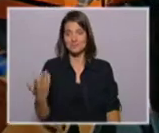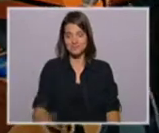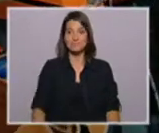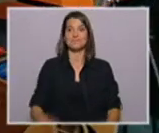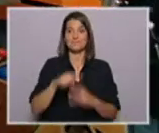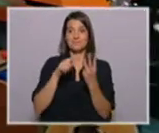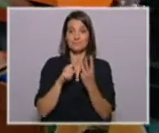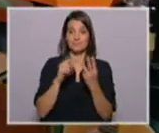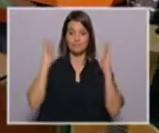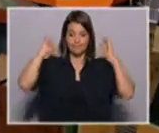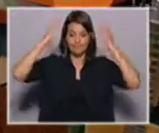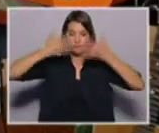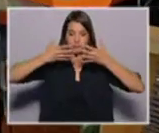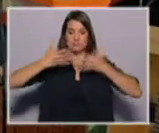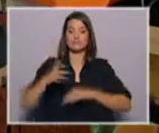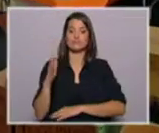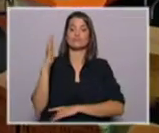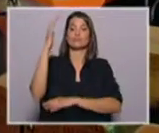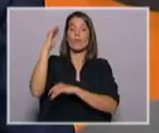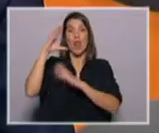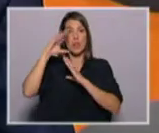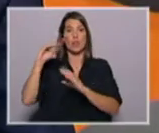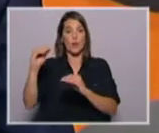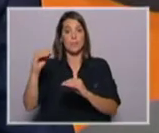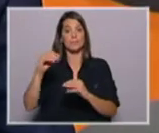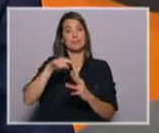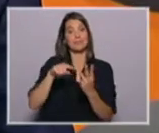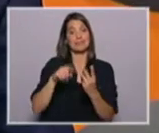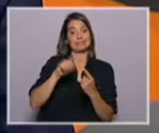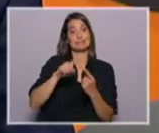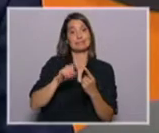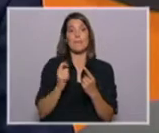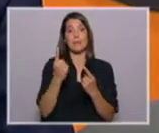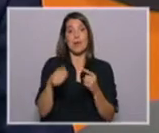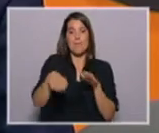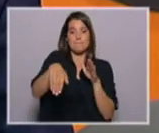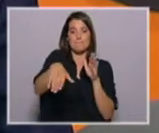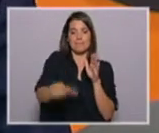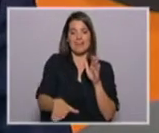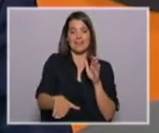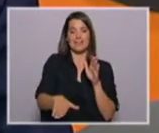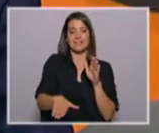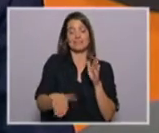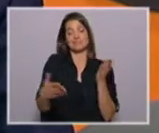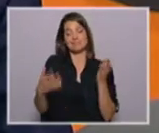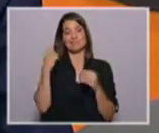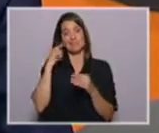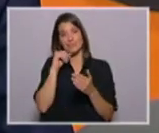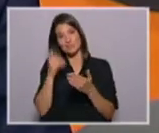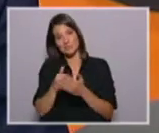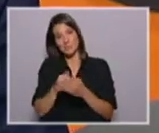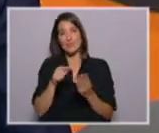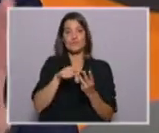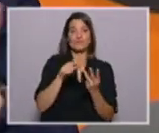que conquistaram a Lua, vamos utilizar essa expressão, ele que foi o primeiro a pôr o pé em terra já está na Lua. Não é? E os outros 2,